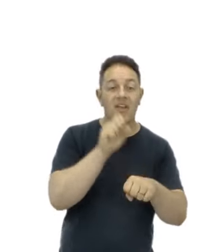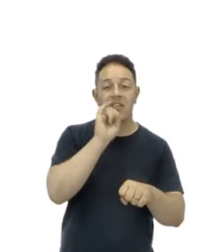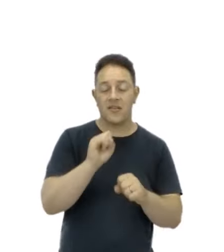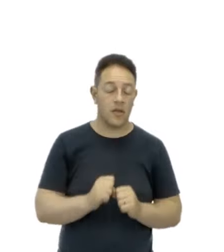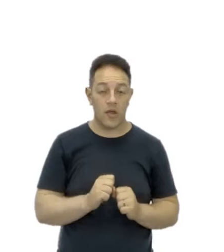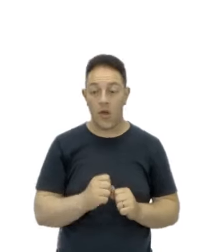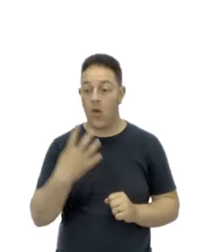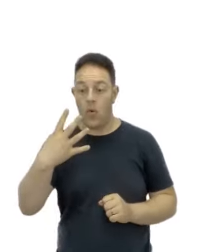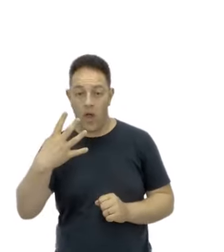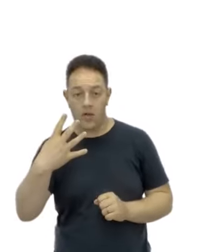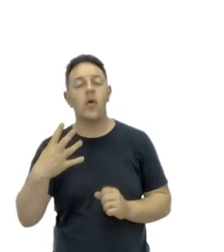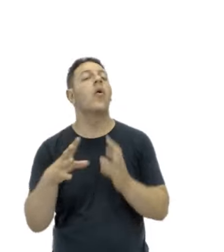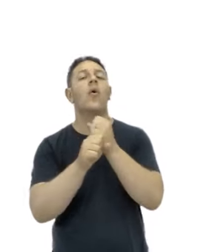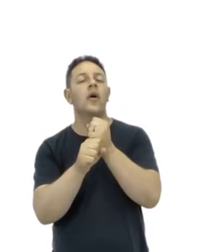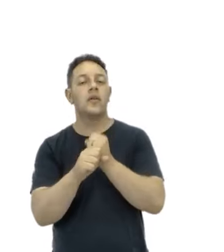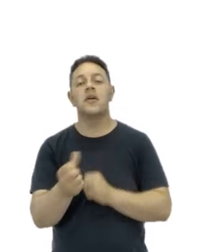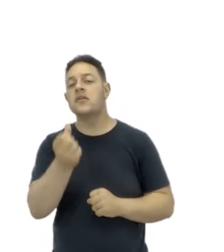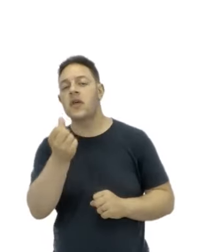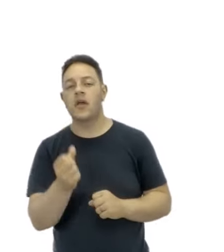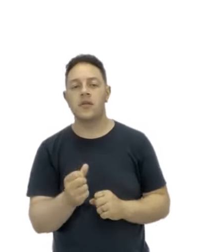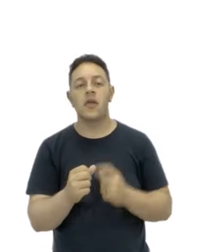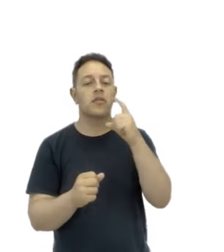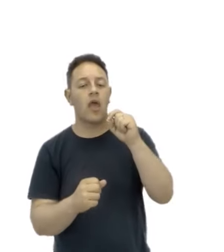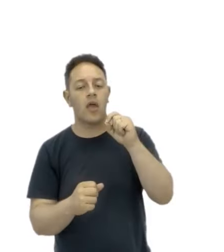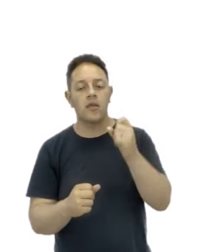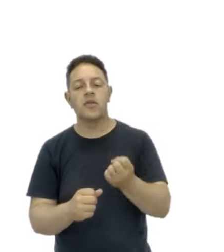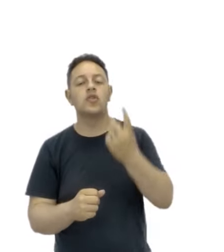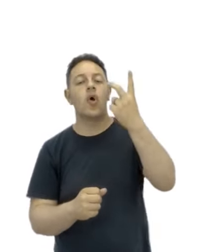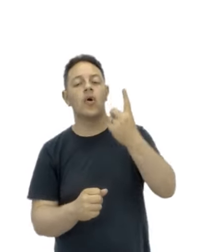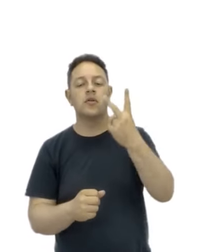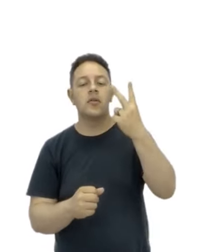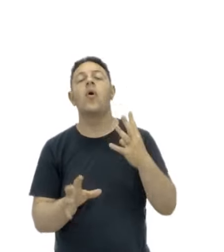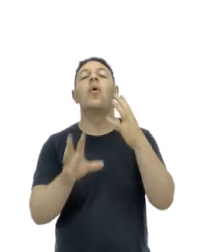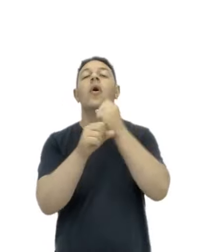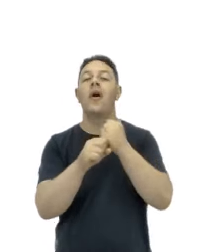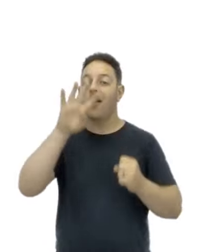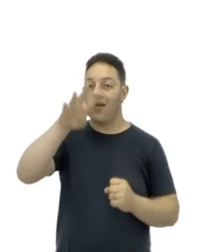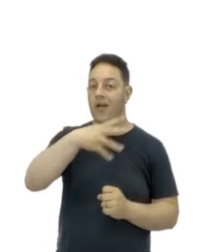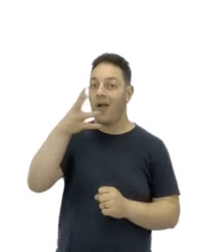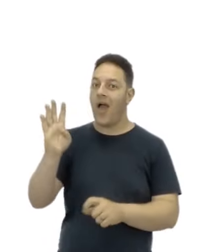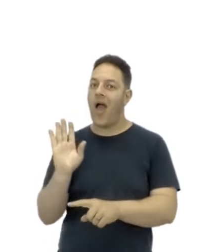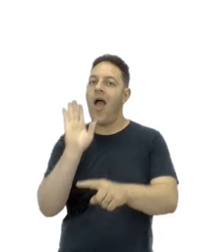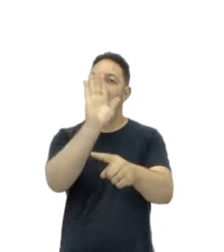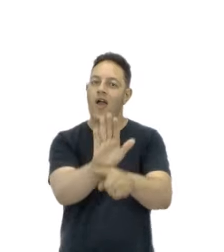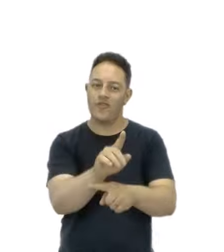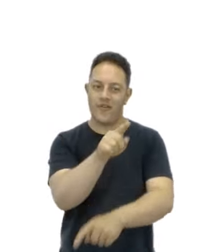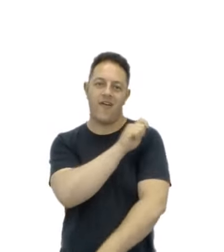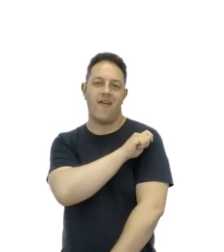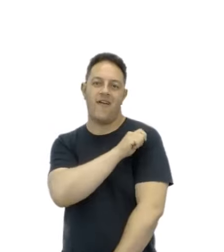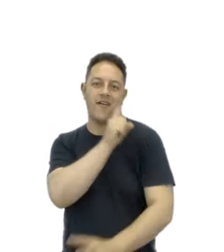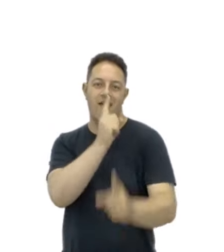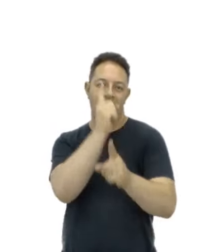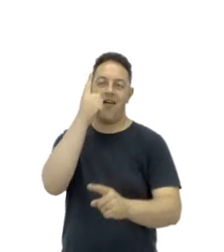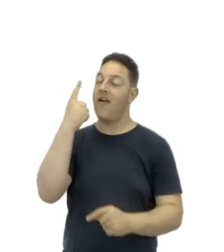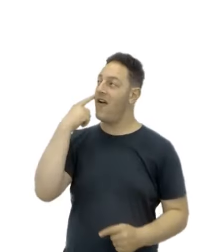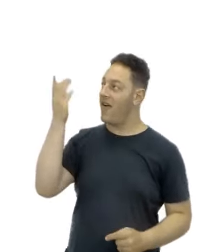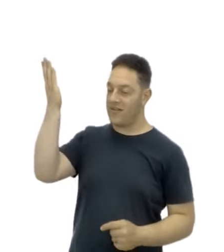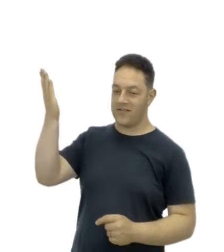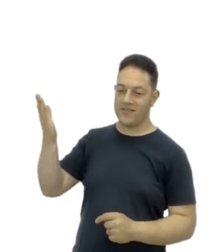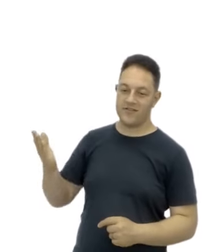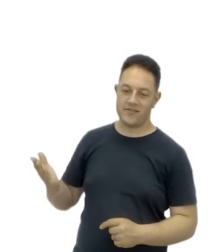6? 10, 12, 14 joaninhas? Então, a tabela ajuda bem a criança